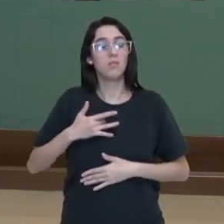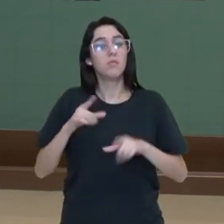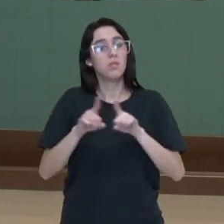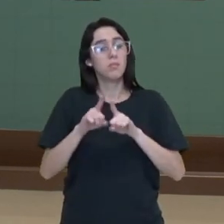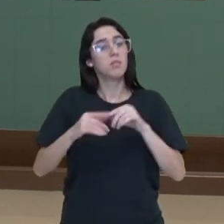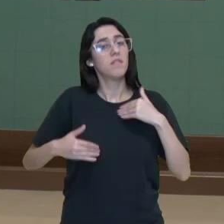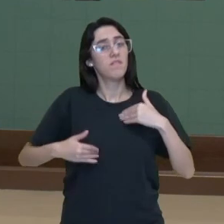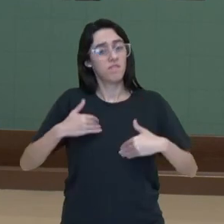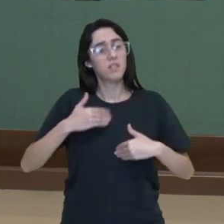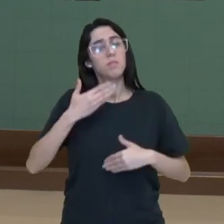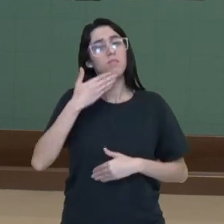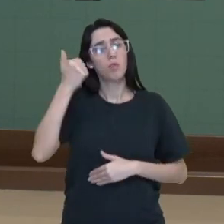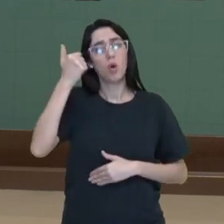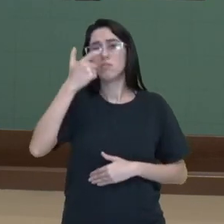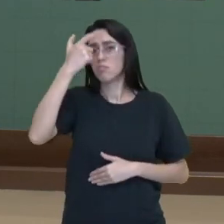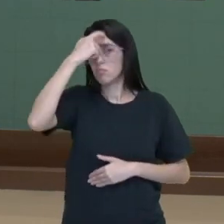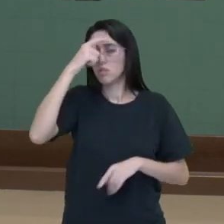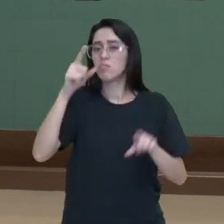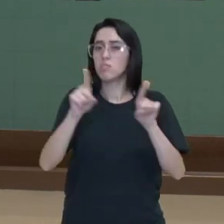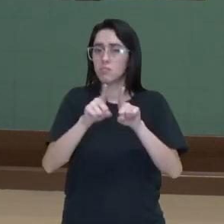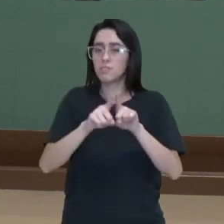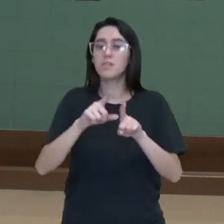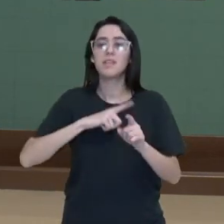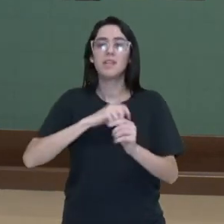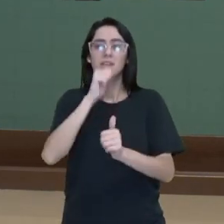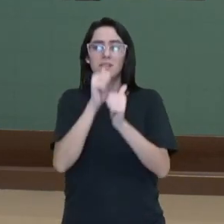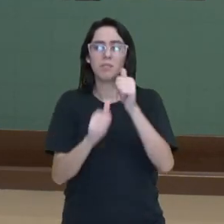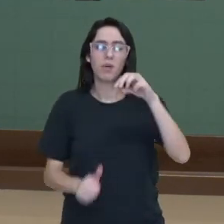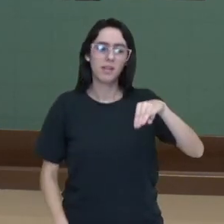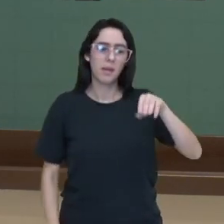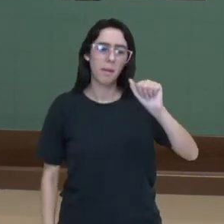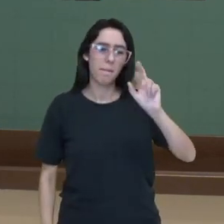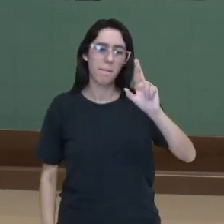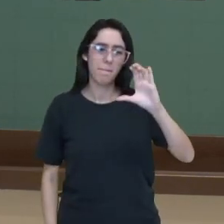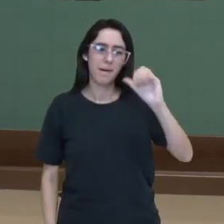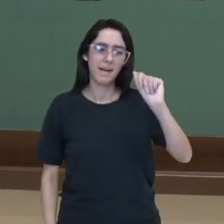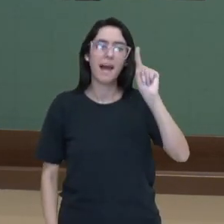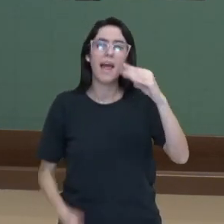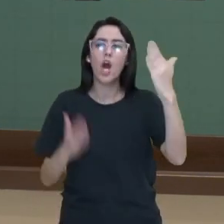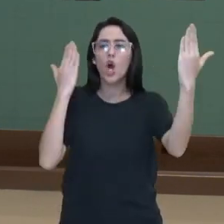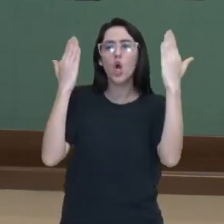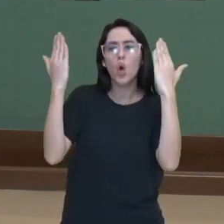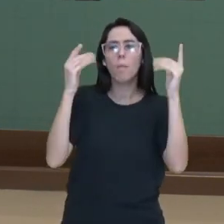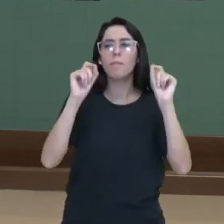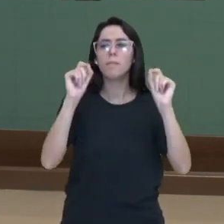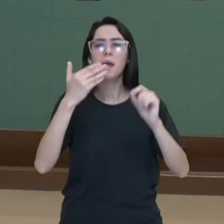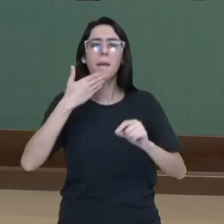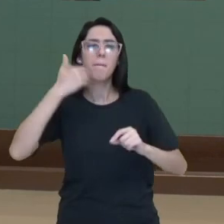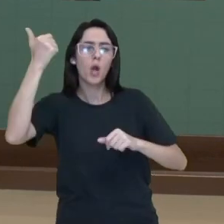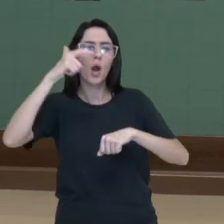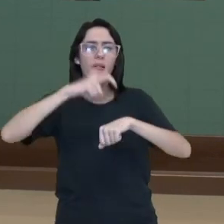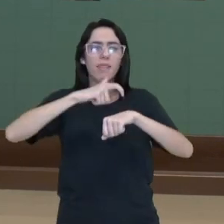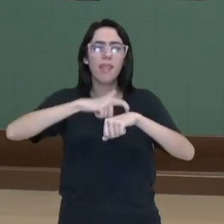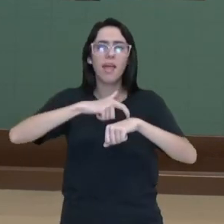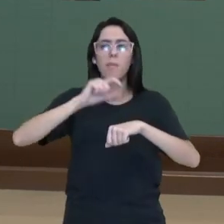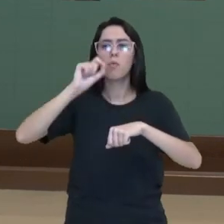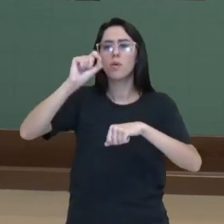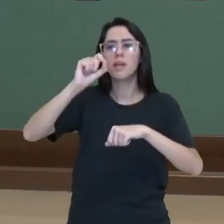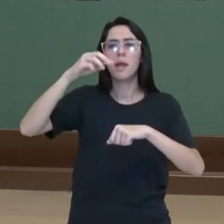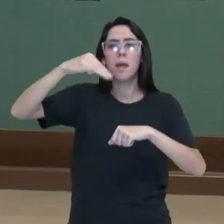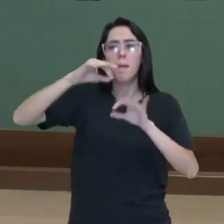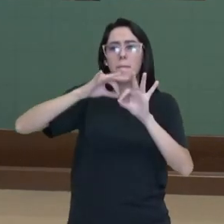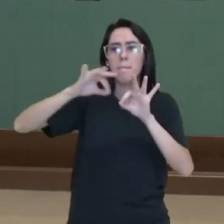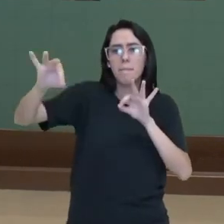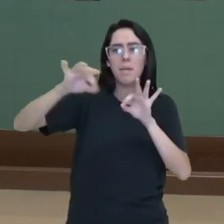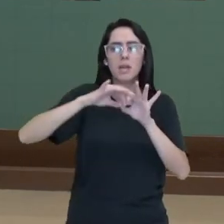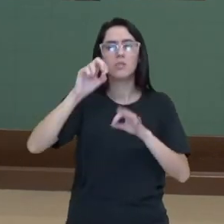física e mental. Os esportes de marca são aqueles que comparam resultados registrados em